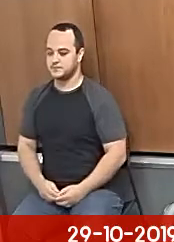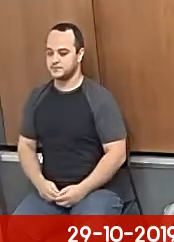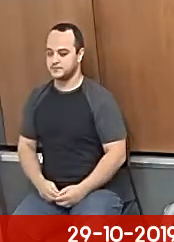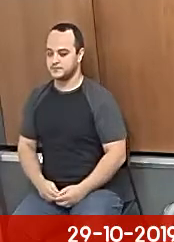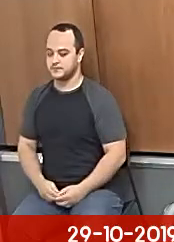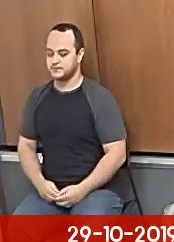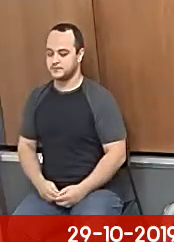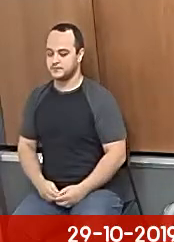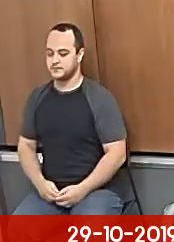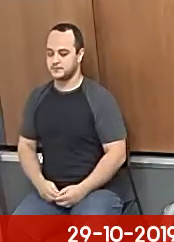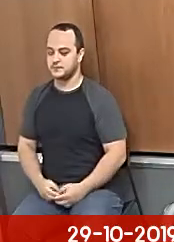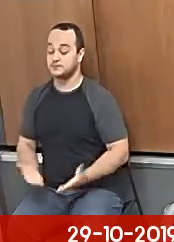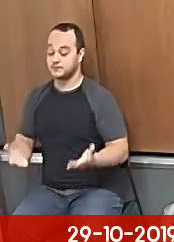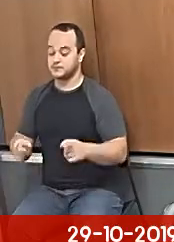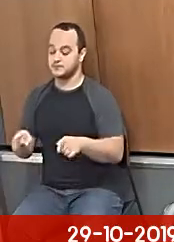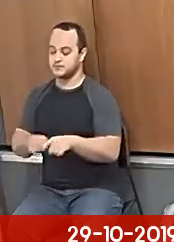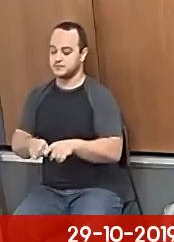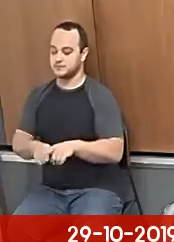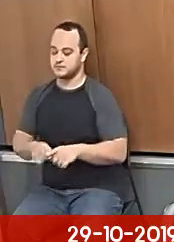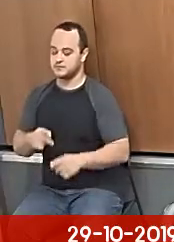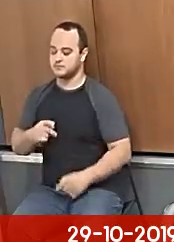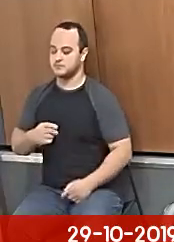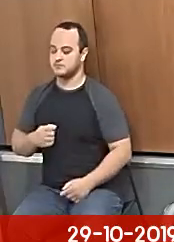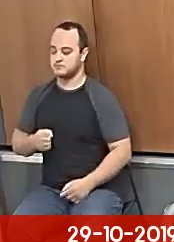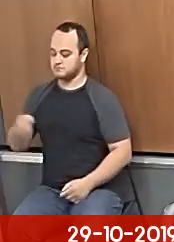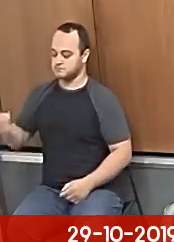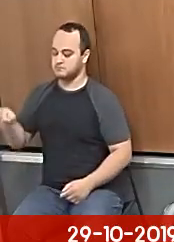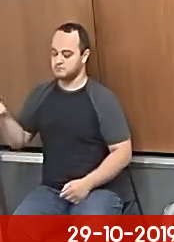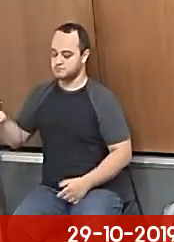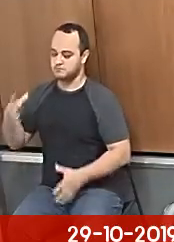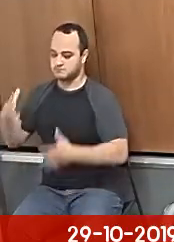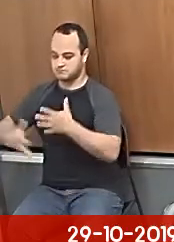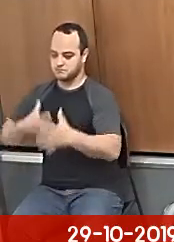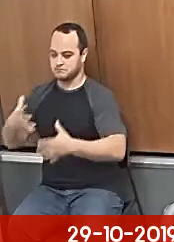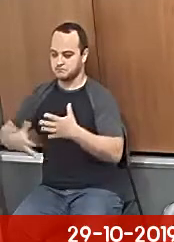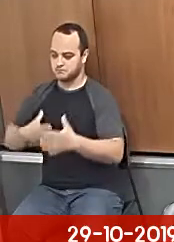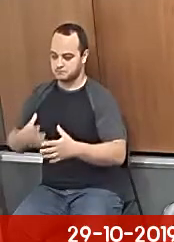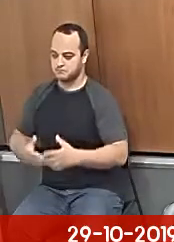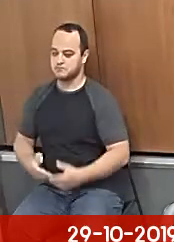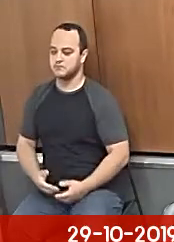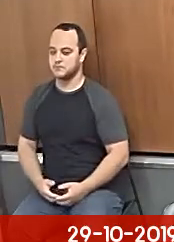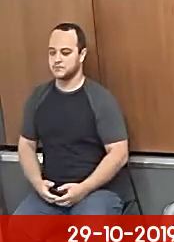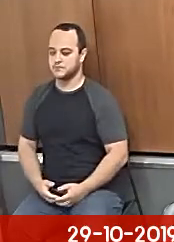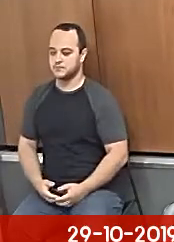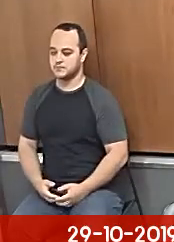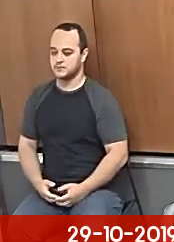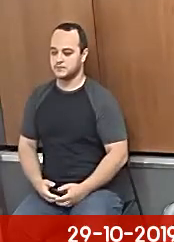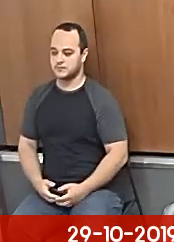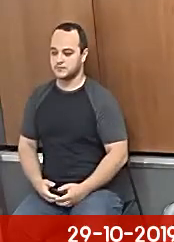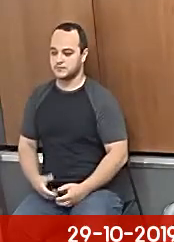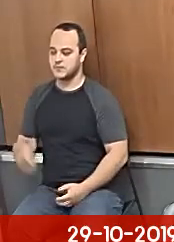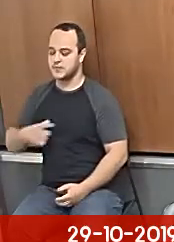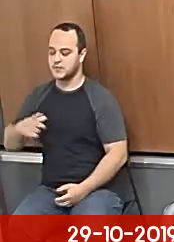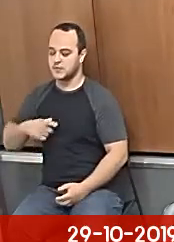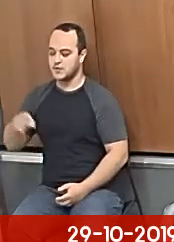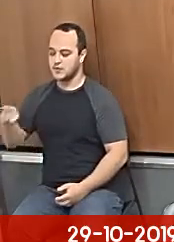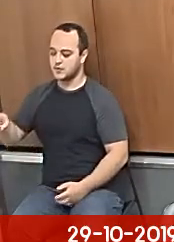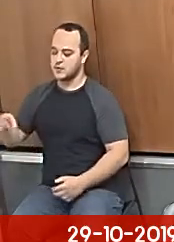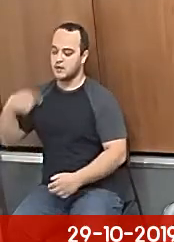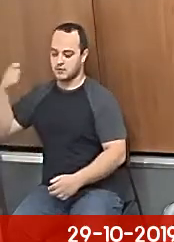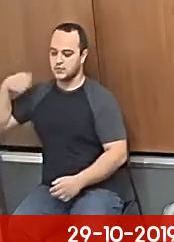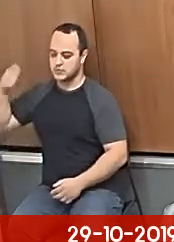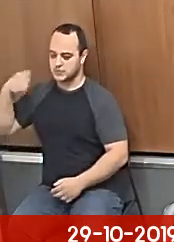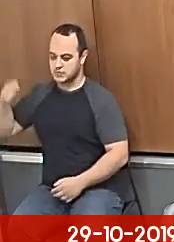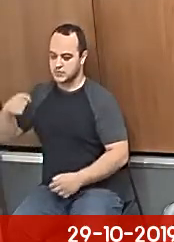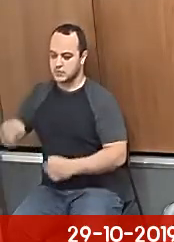Eu queria passar a palavra do segmento de vocês. Ainda tem, Tadeu, mais alguém para falar